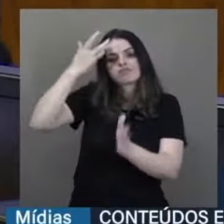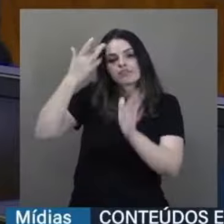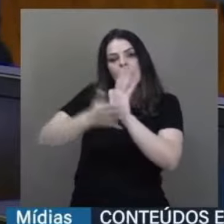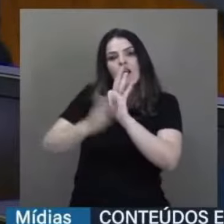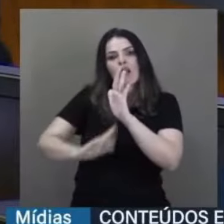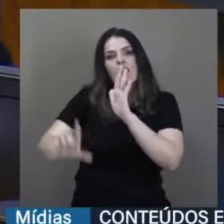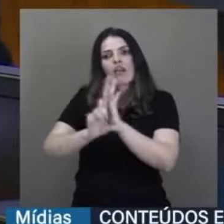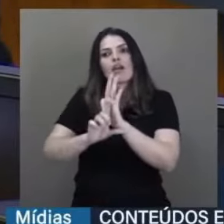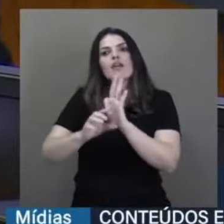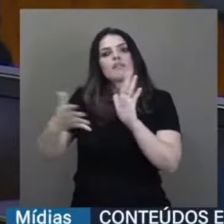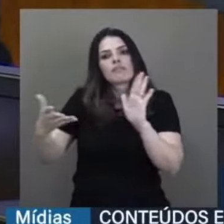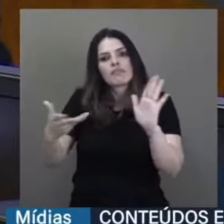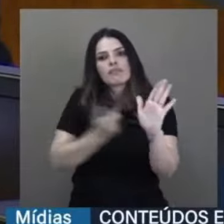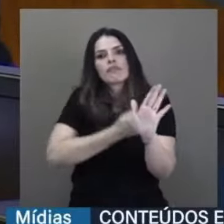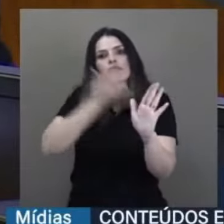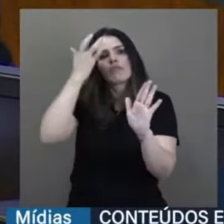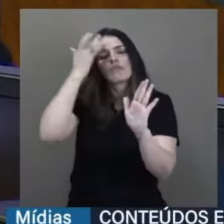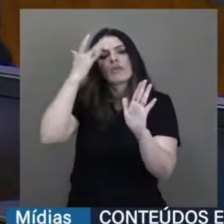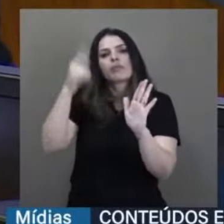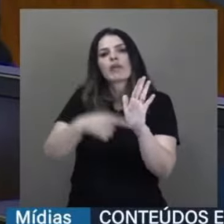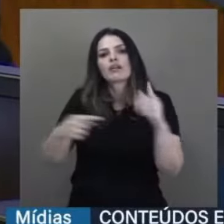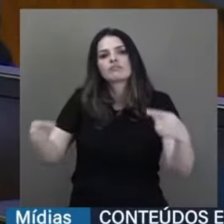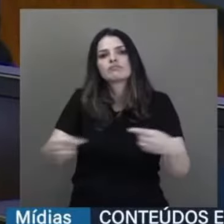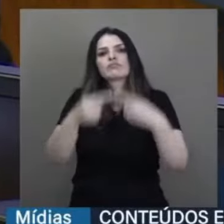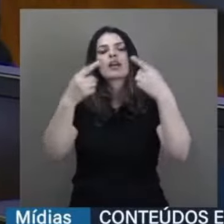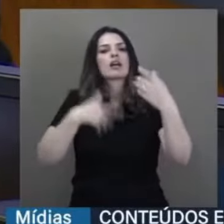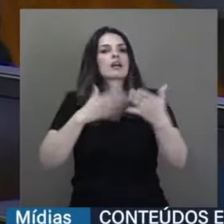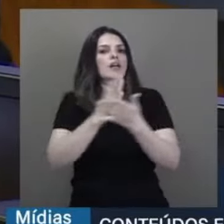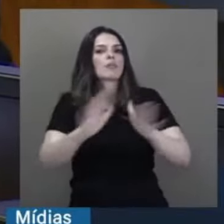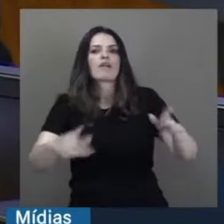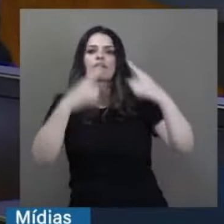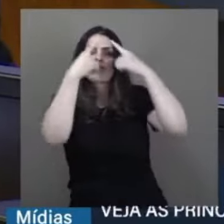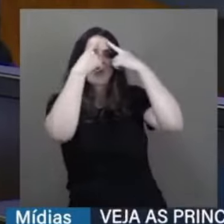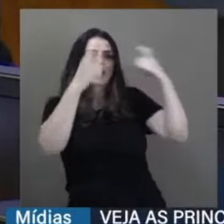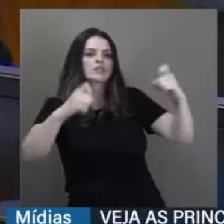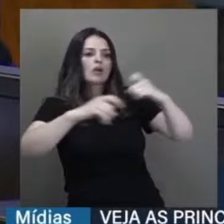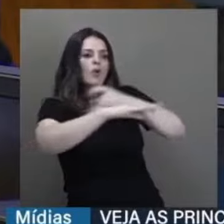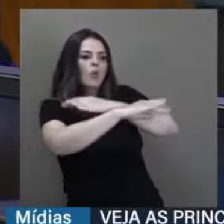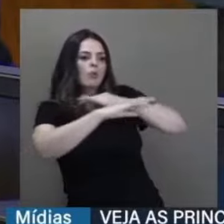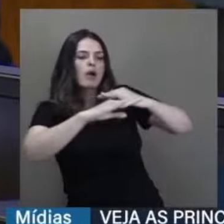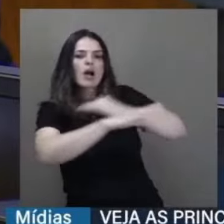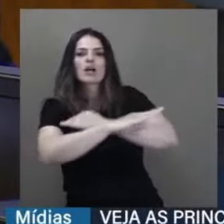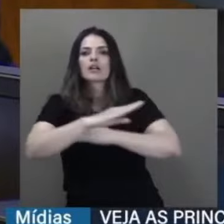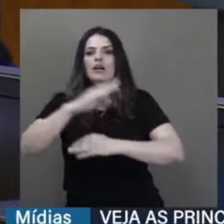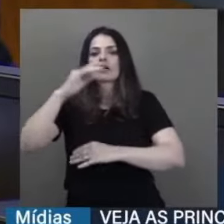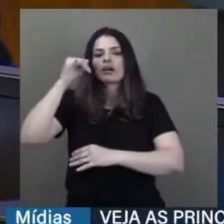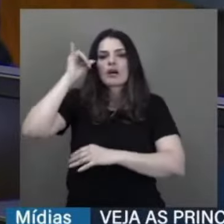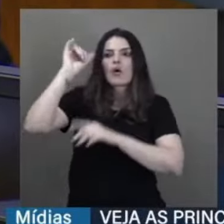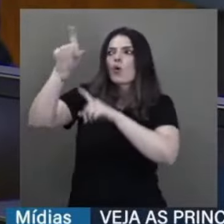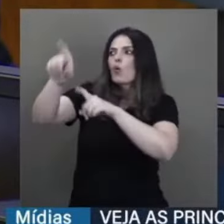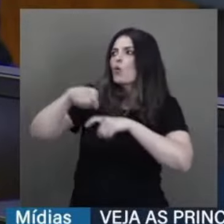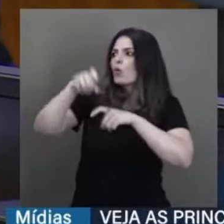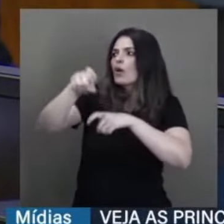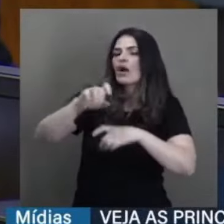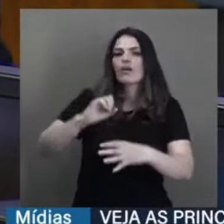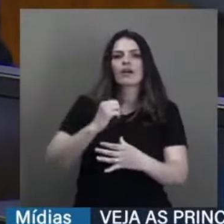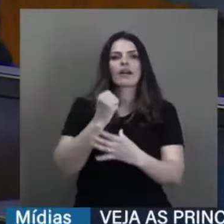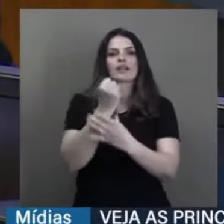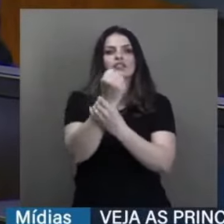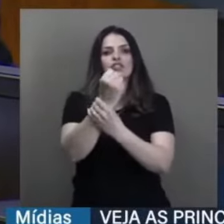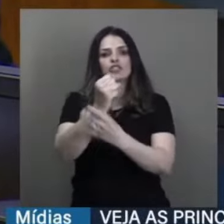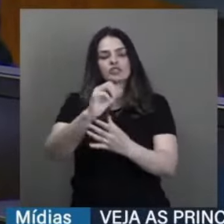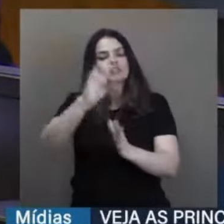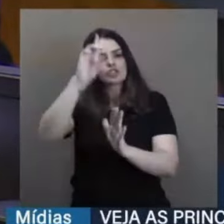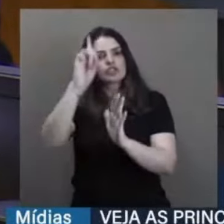de conciliar o combate efetivo à violência urbana e rural com a garantia aos direitos